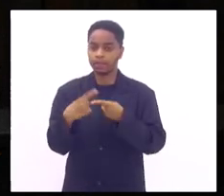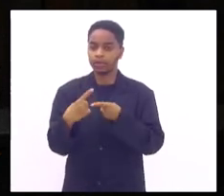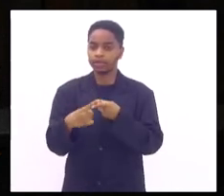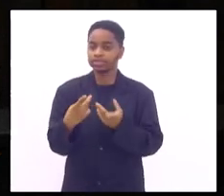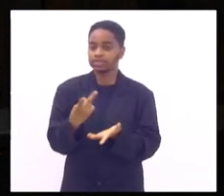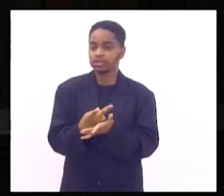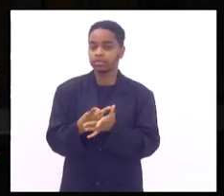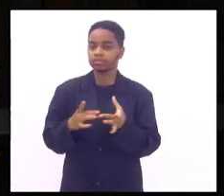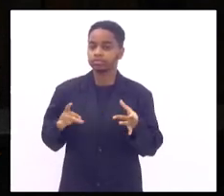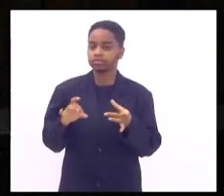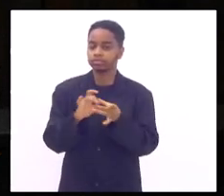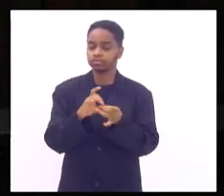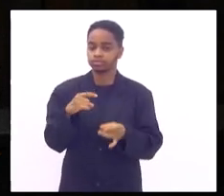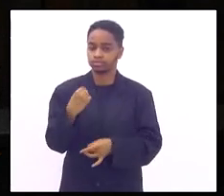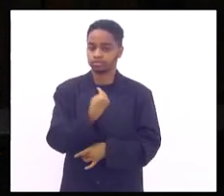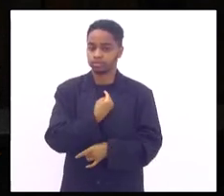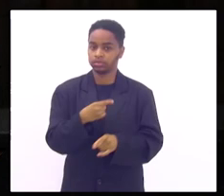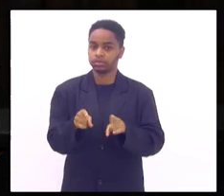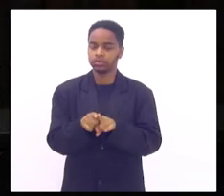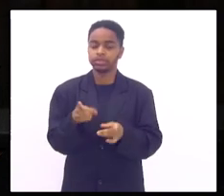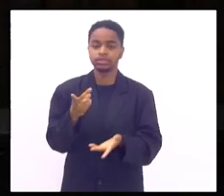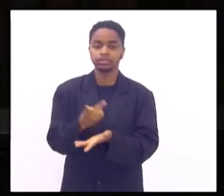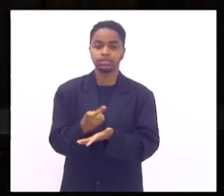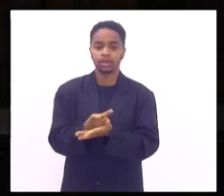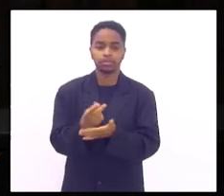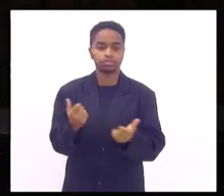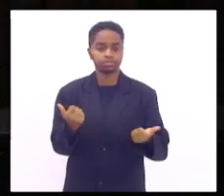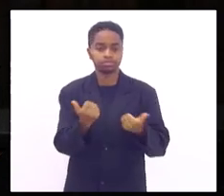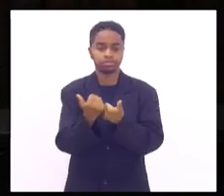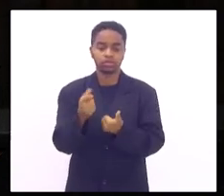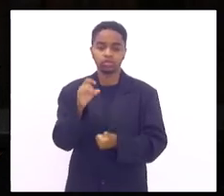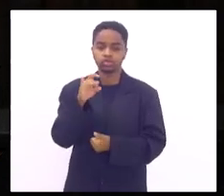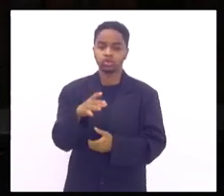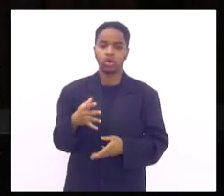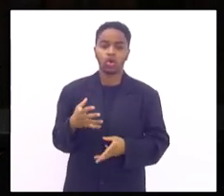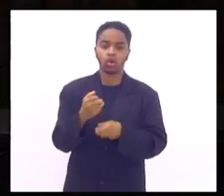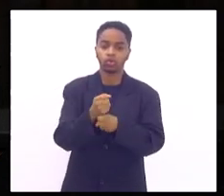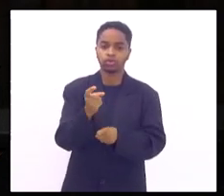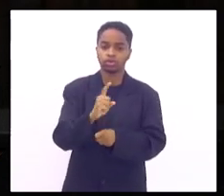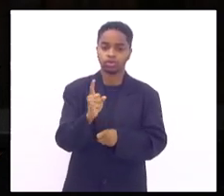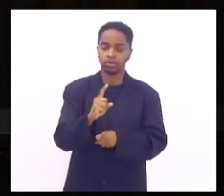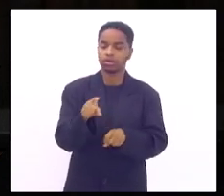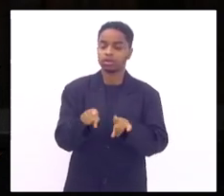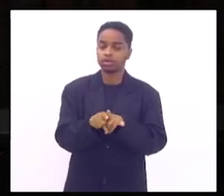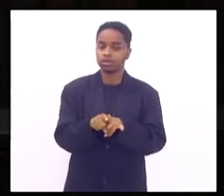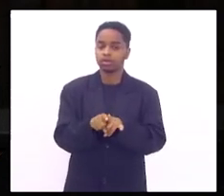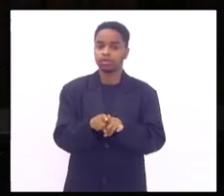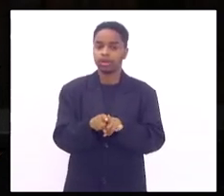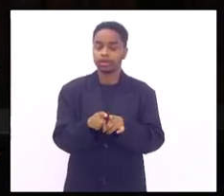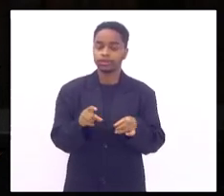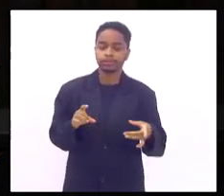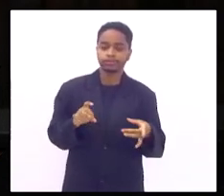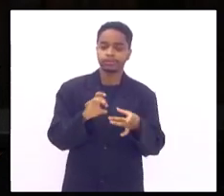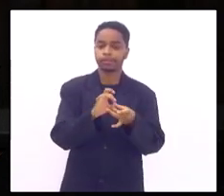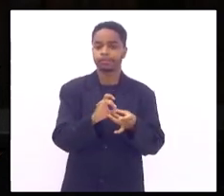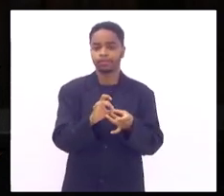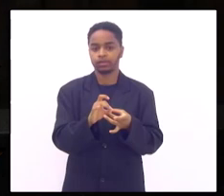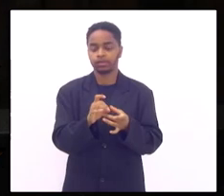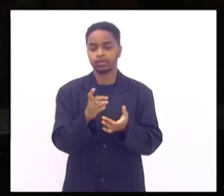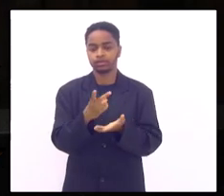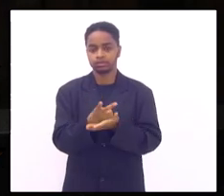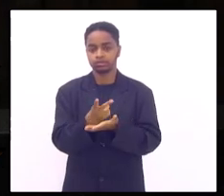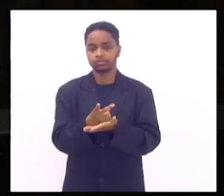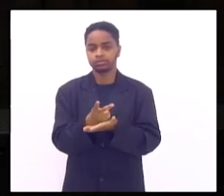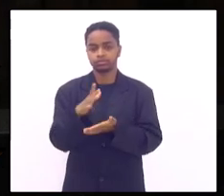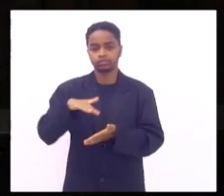um parceiro em todos os momentos, não só do contador, do profissional de contabilidade, mas um parceiro